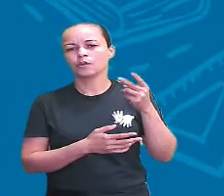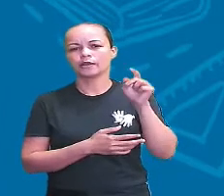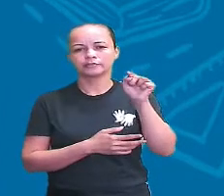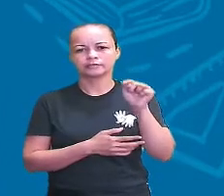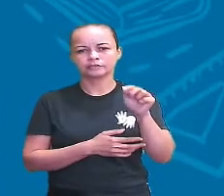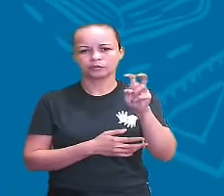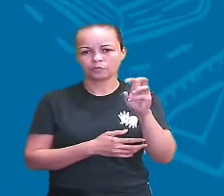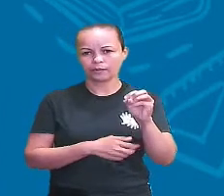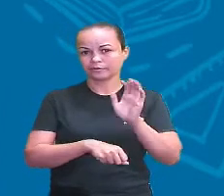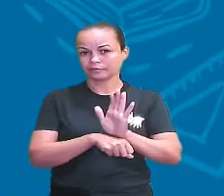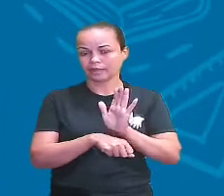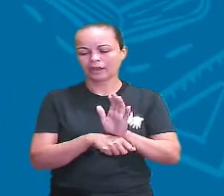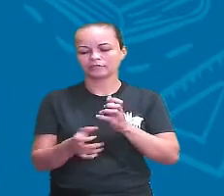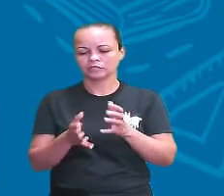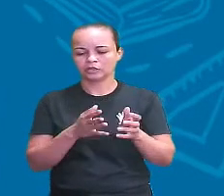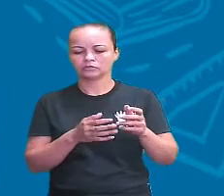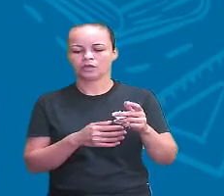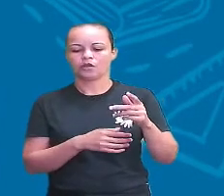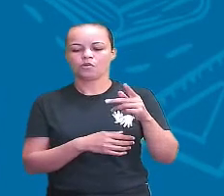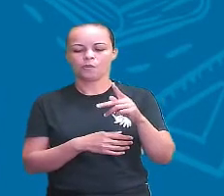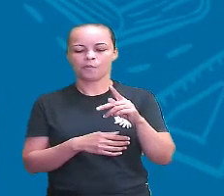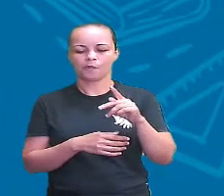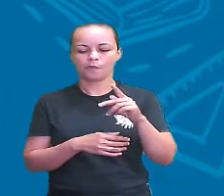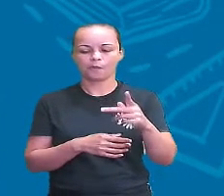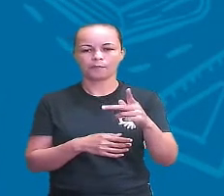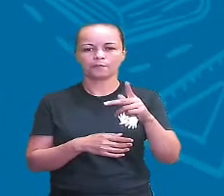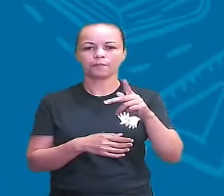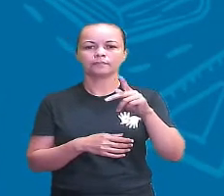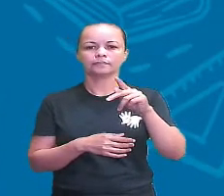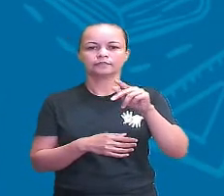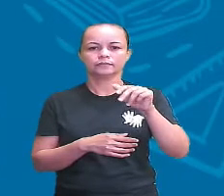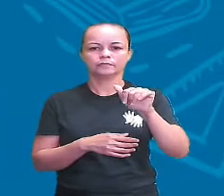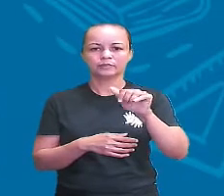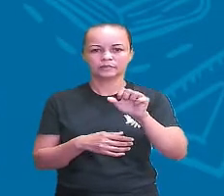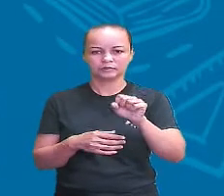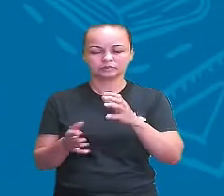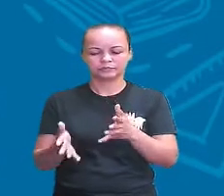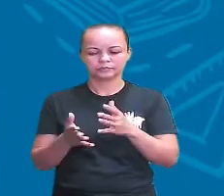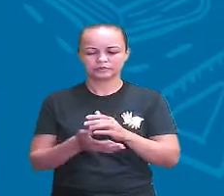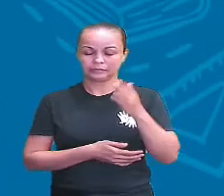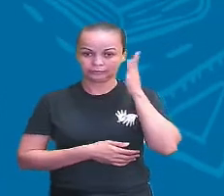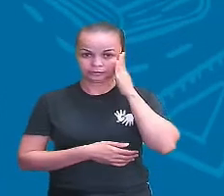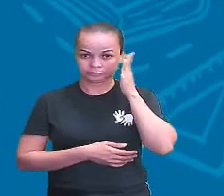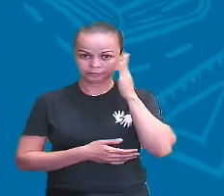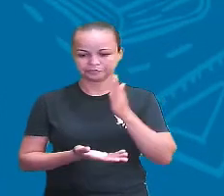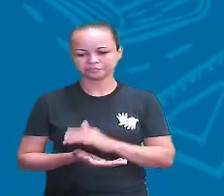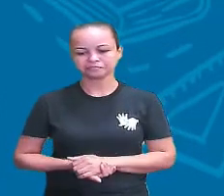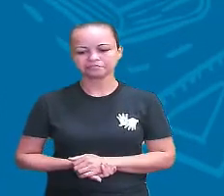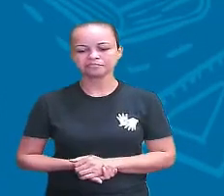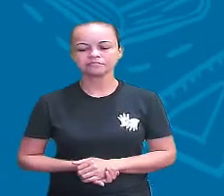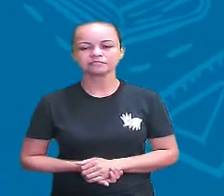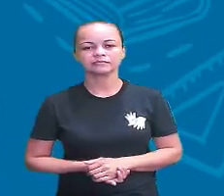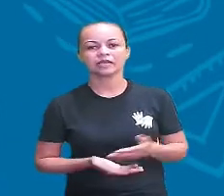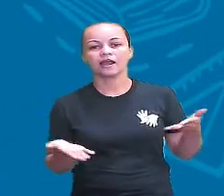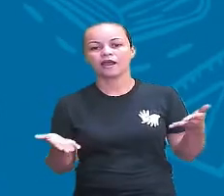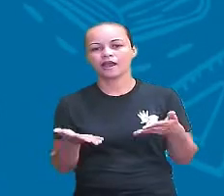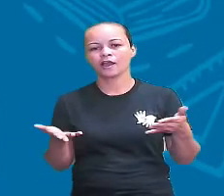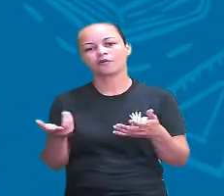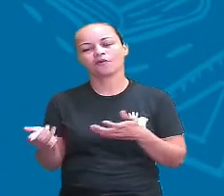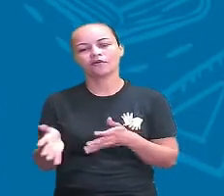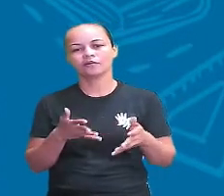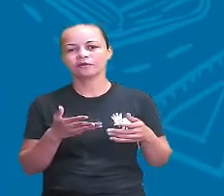PM. Certinho? Deu para compreender? Então, agora, gente, a gente tem o nosso Let's